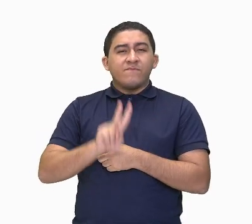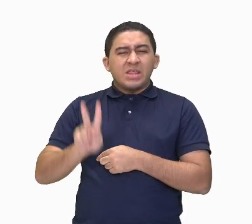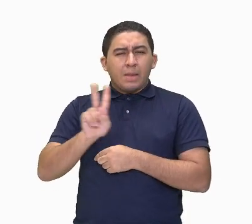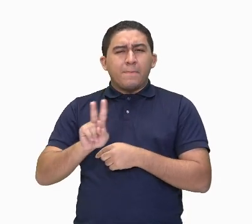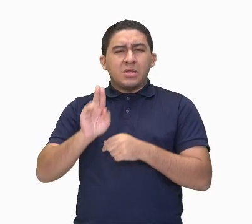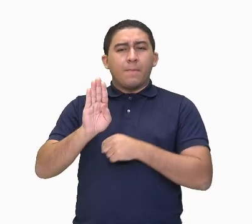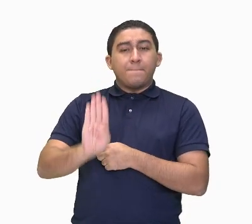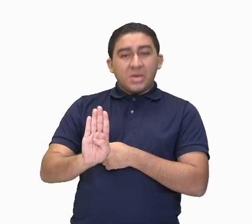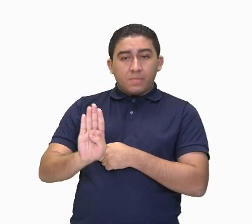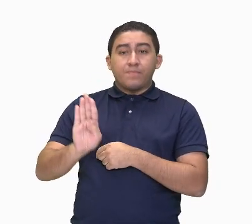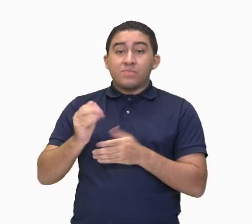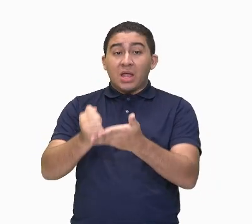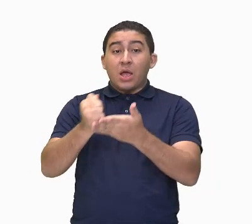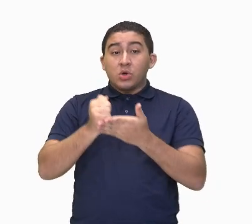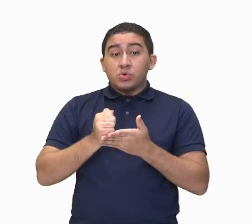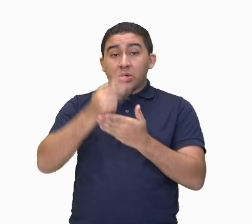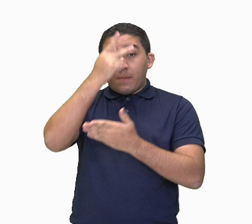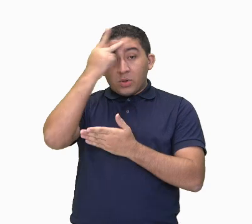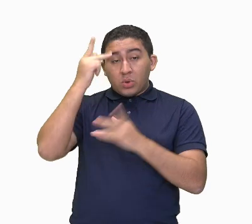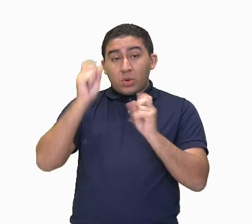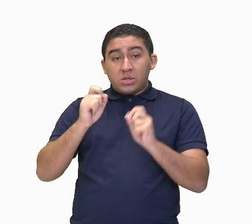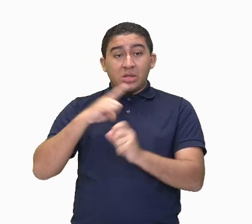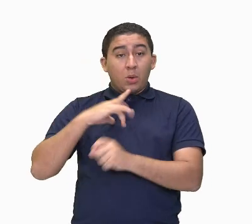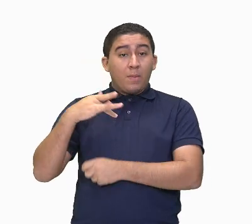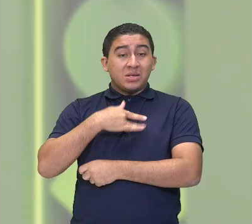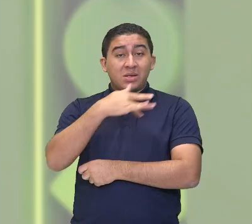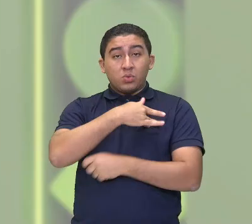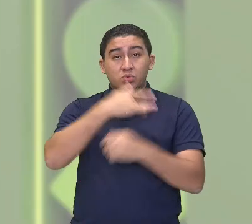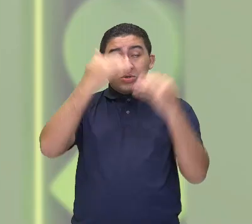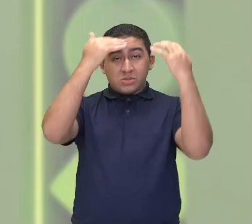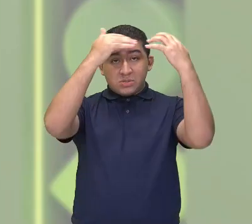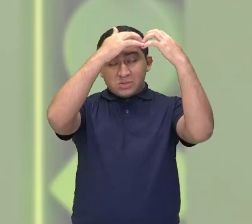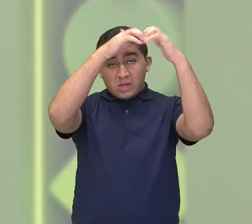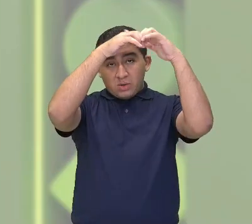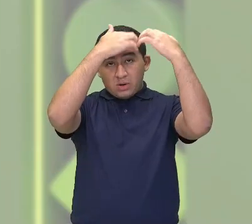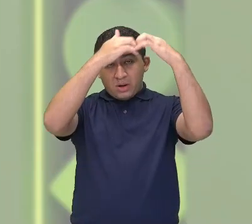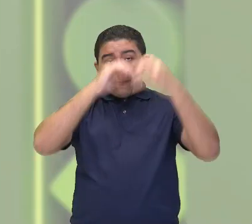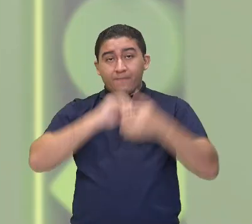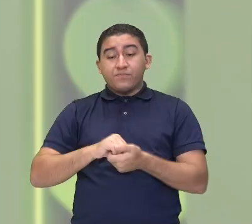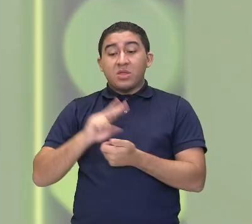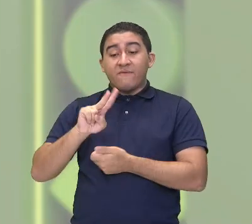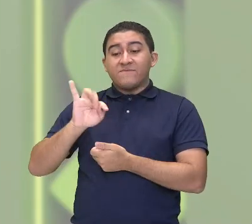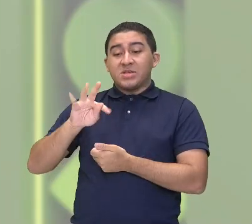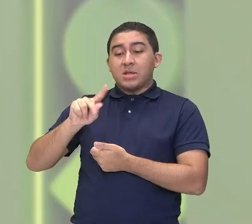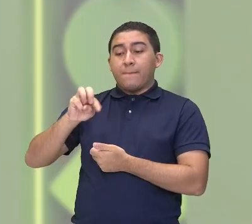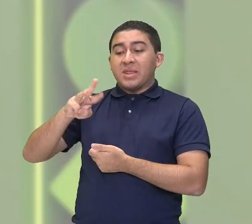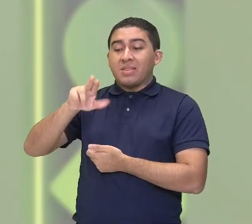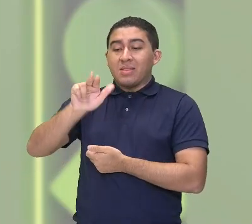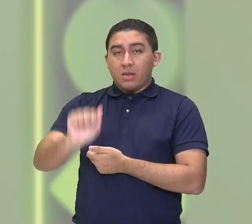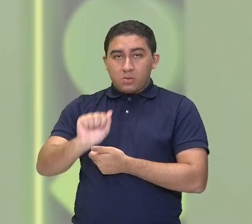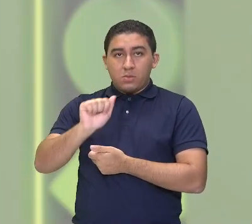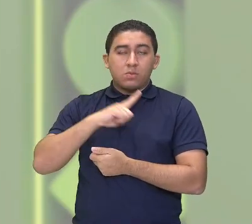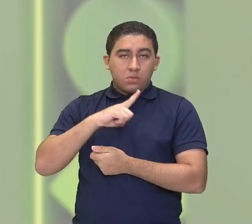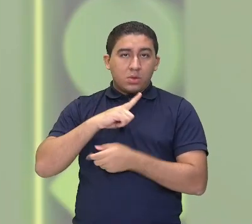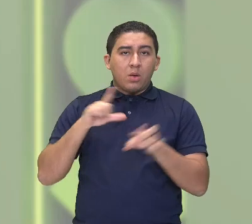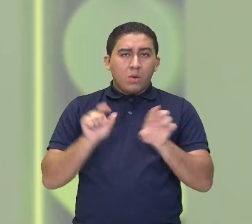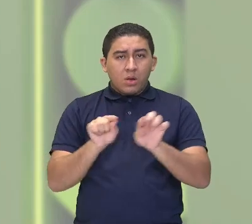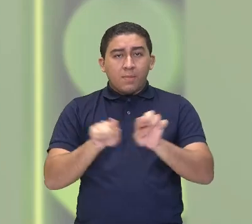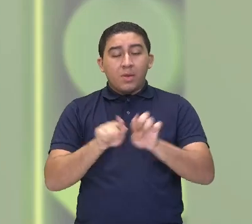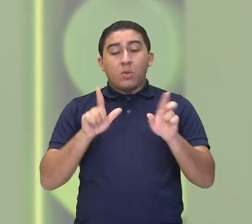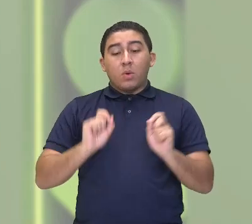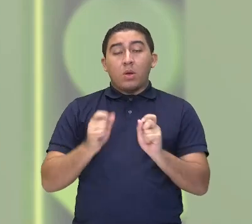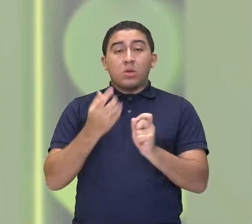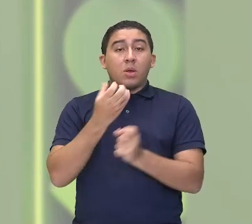muito importante a gente ter aí uma alimentação equilibrada, né? Variada, ali, diversificada, a gente ter uma alimentação rica